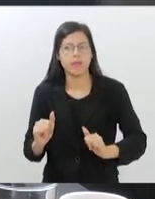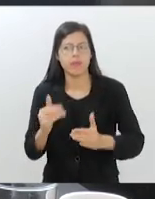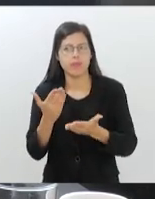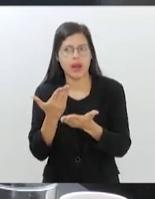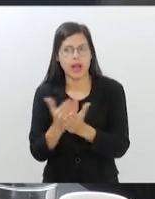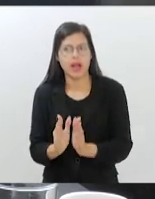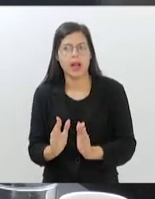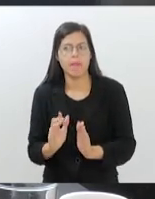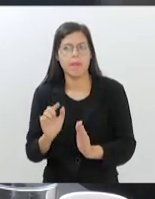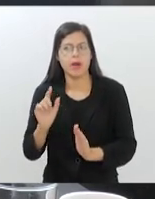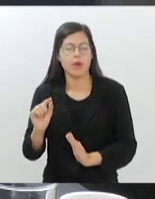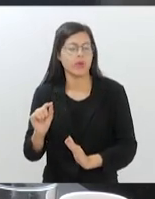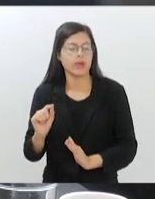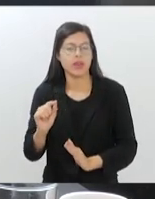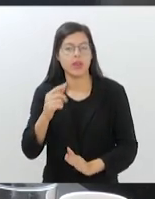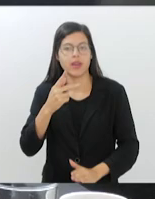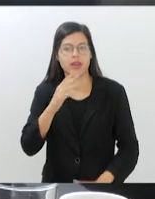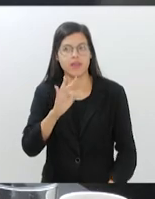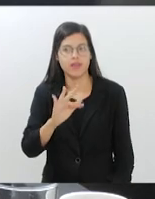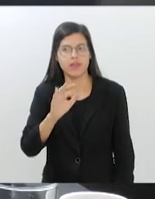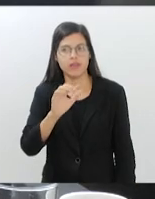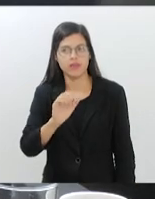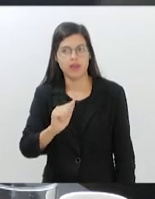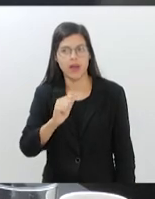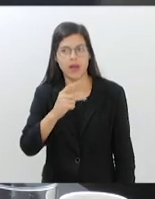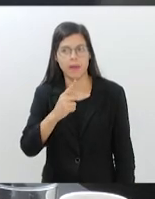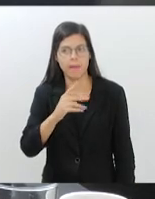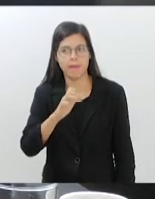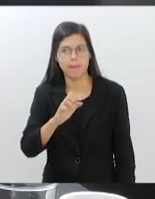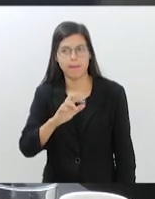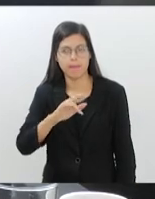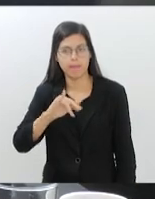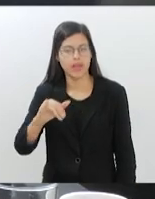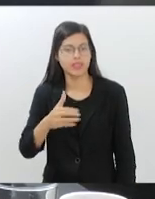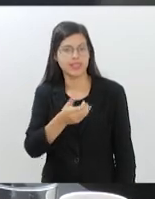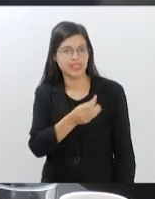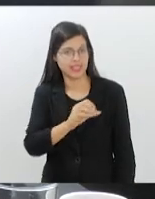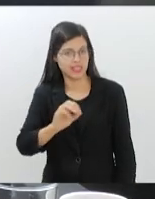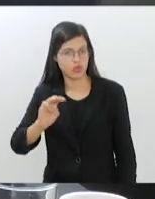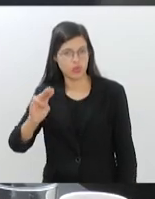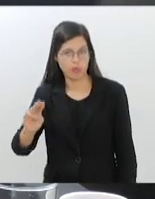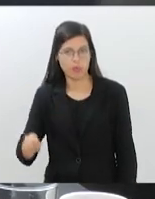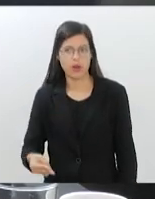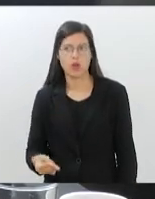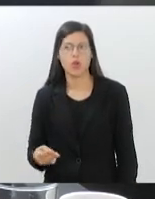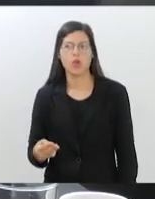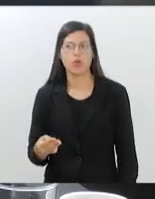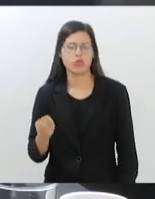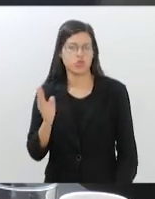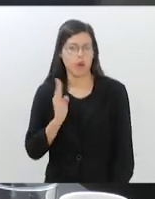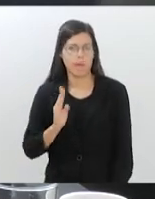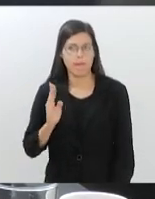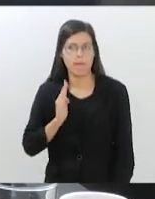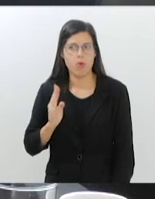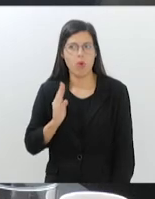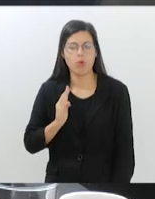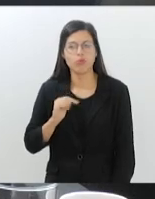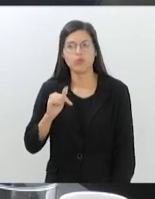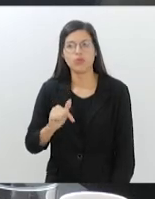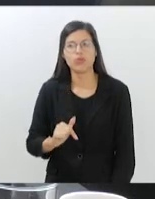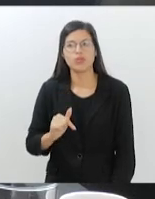ferge 600 milhões concedidos de bolsa com diretores da ferge recebendo 1 Milhão no